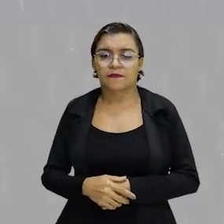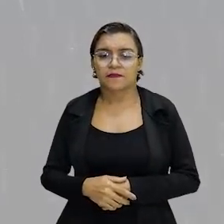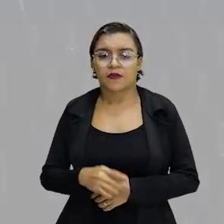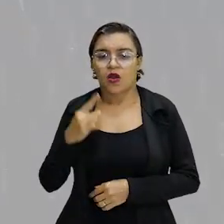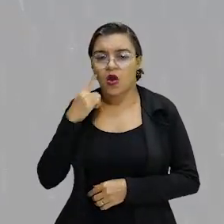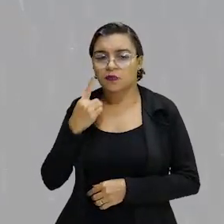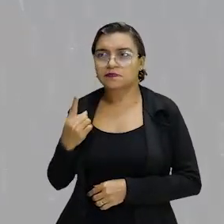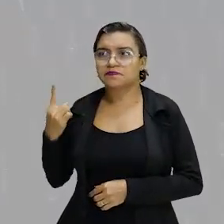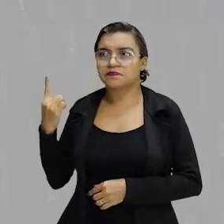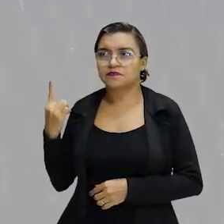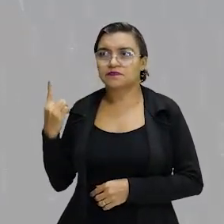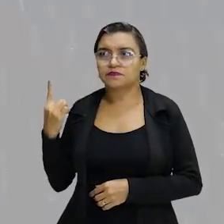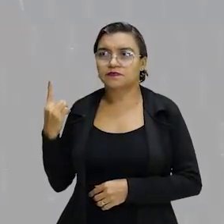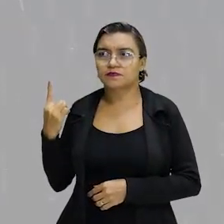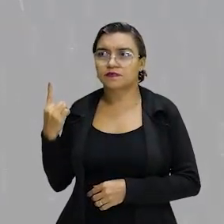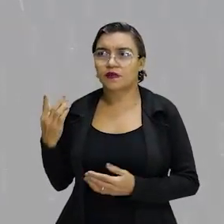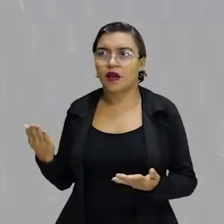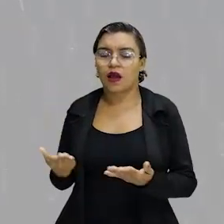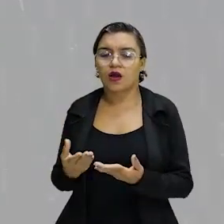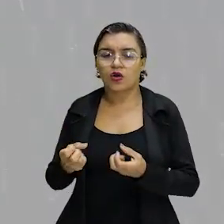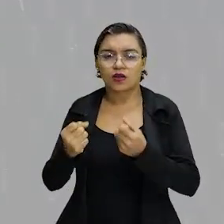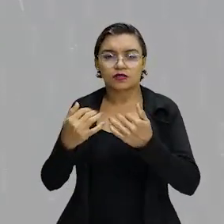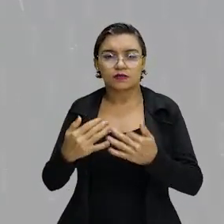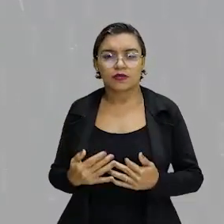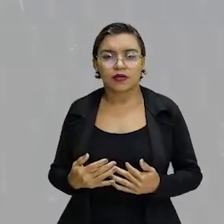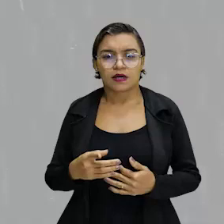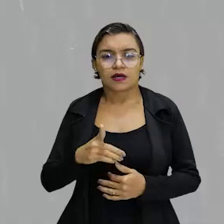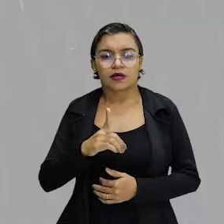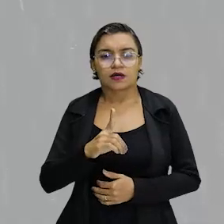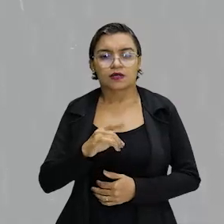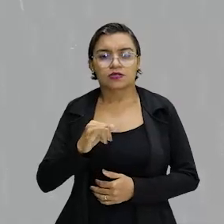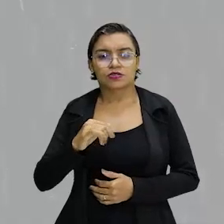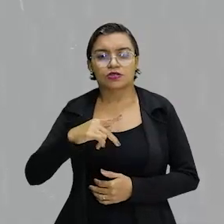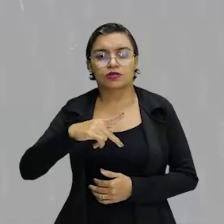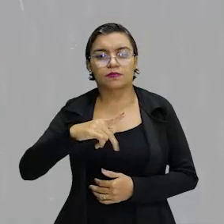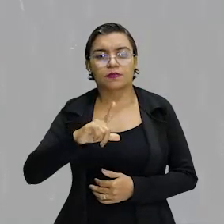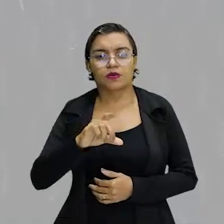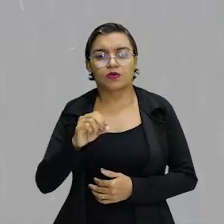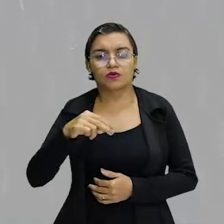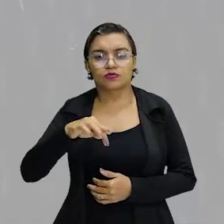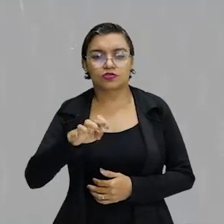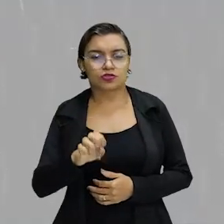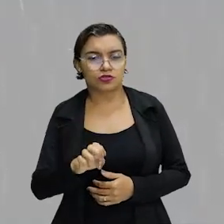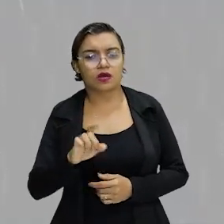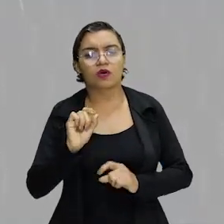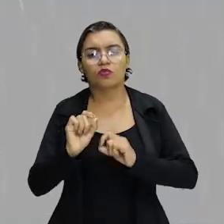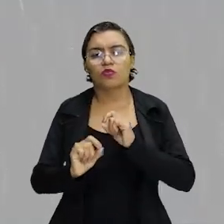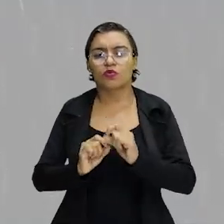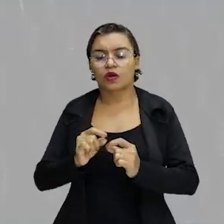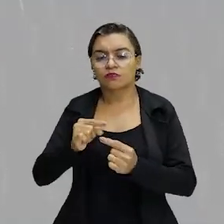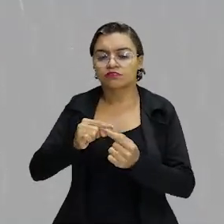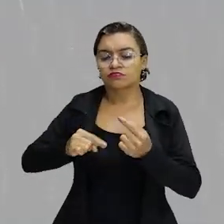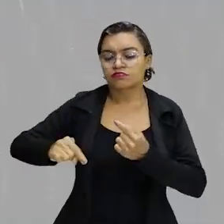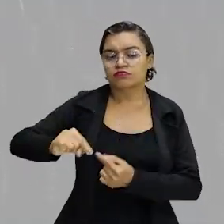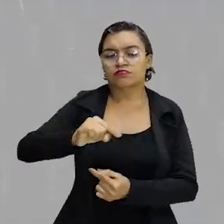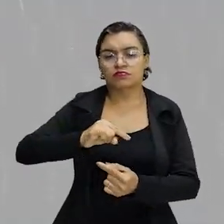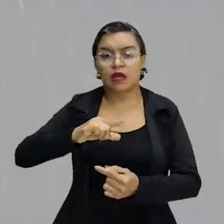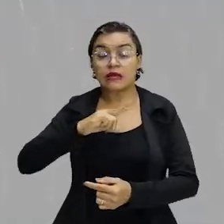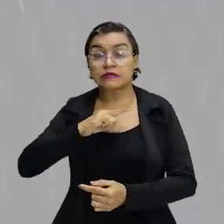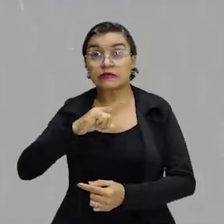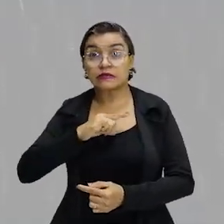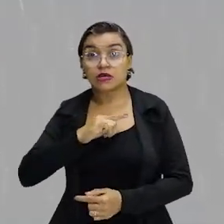vou falar agora do ciclo de vida diplonte. O que é o ciclo de vida diplonte? É um ciclo de vida que